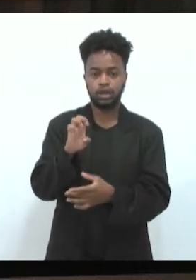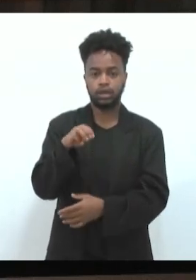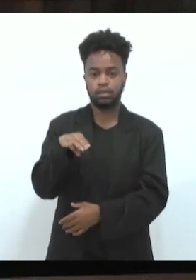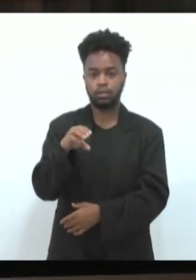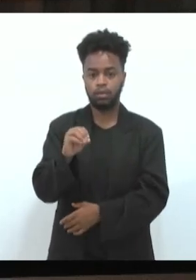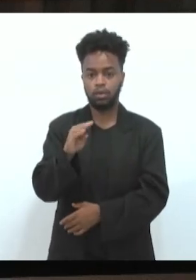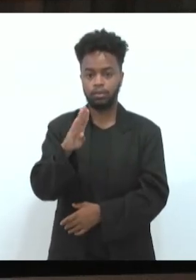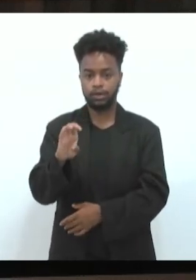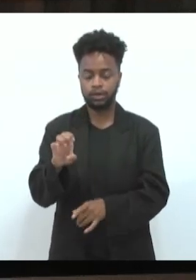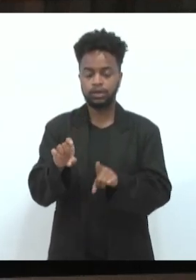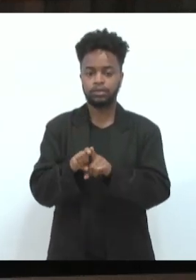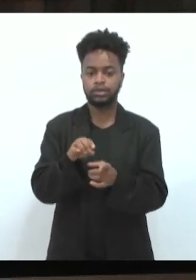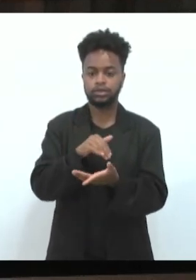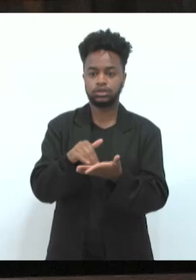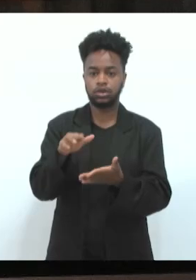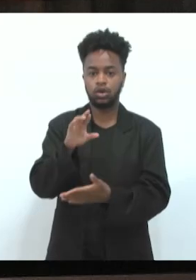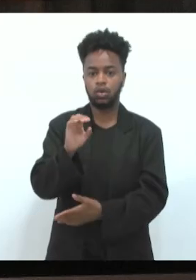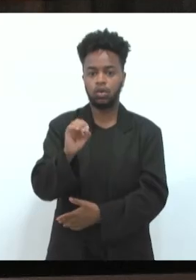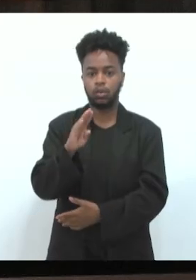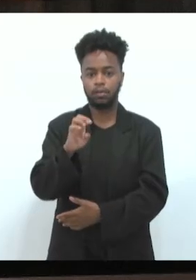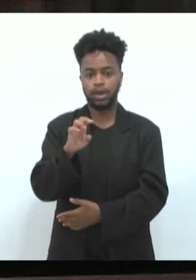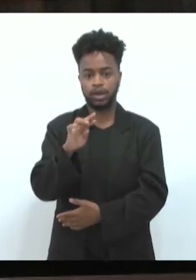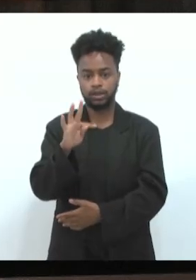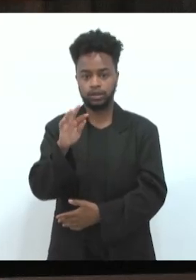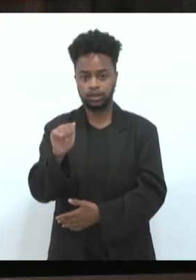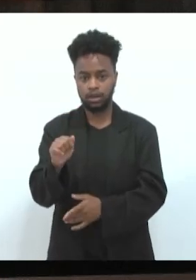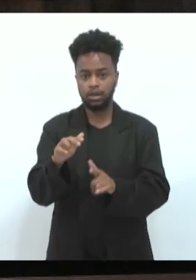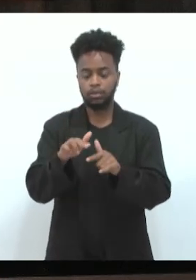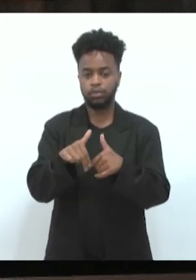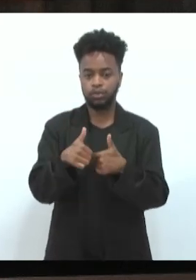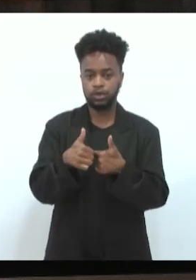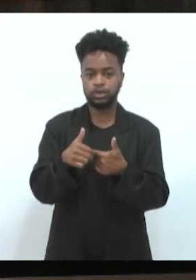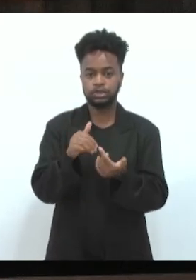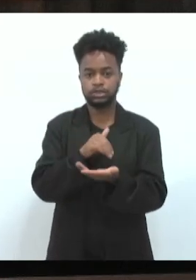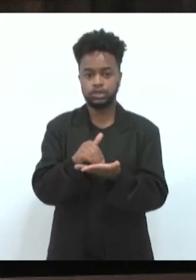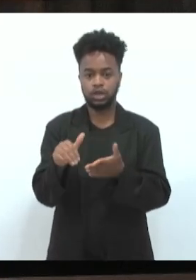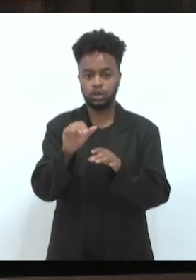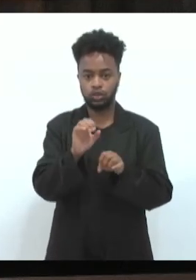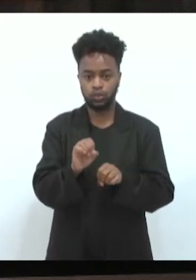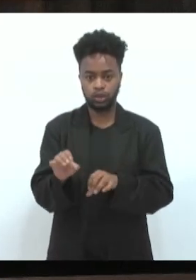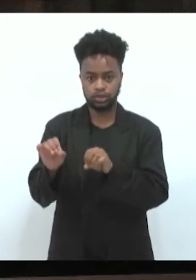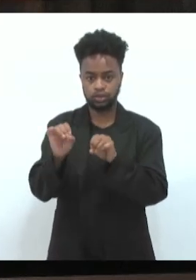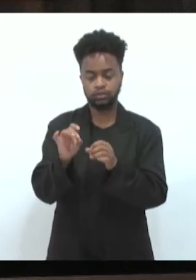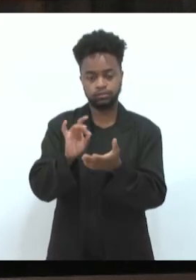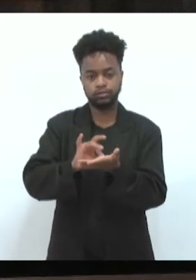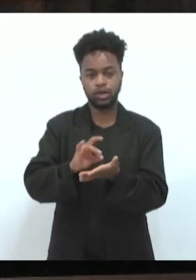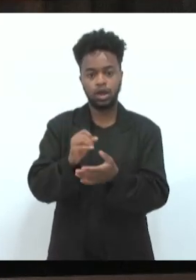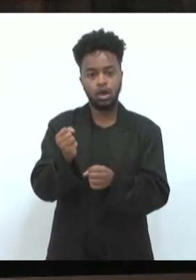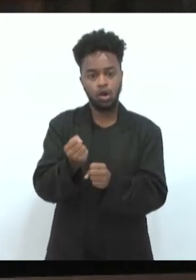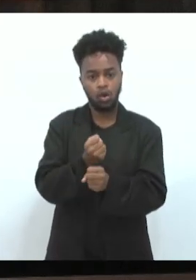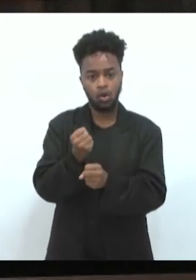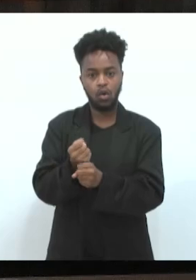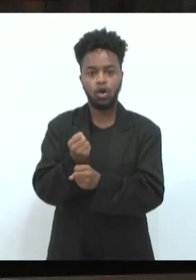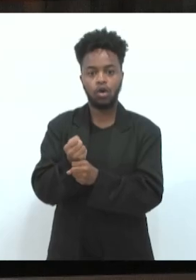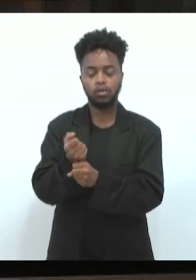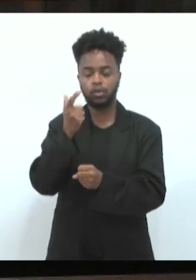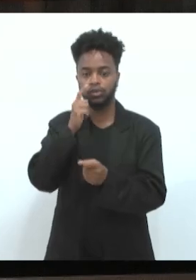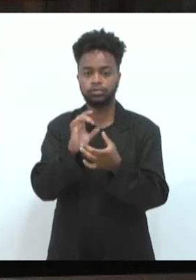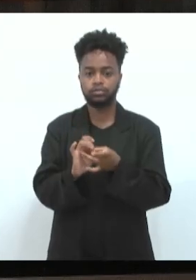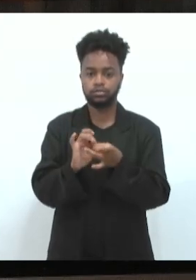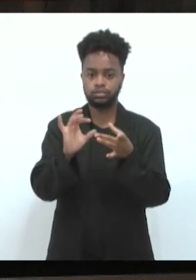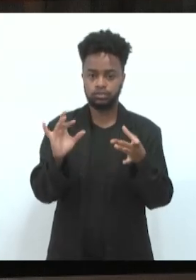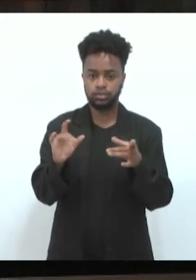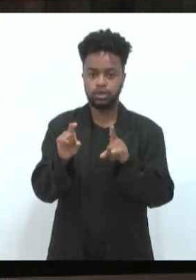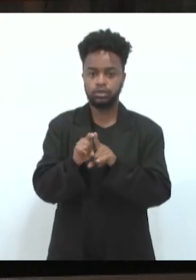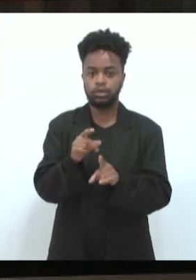aqui a secretária Roberta, porque é através da Secretaria de Educação que essa obra também foi liberada,